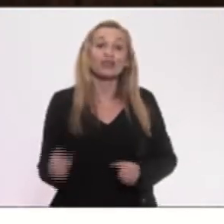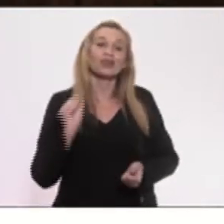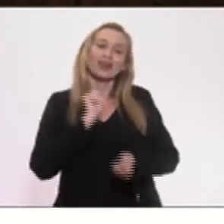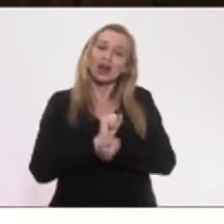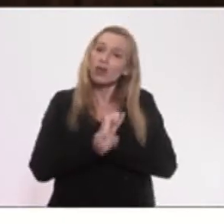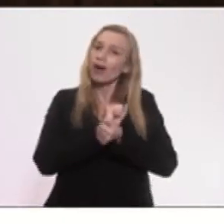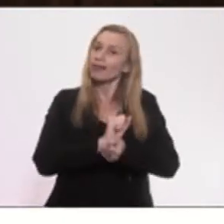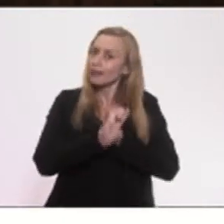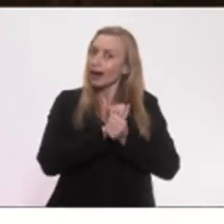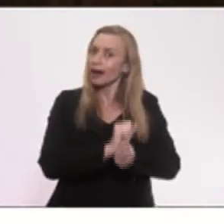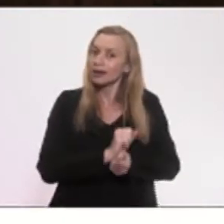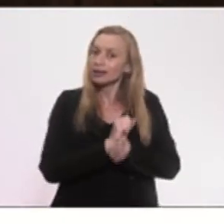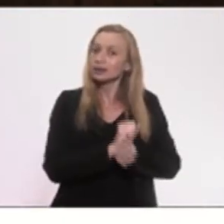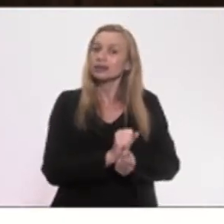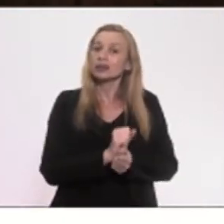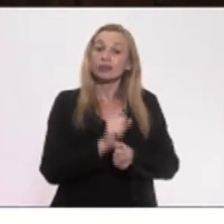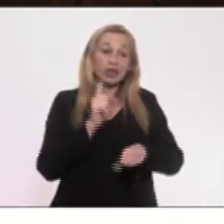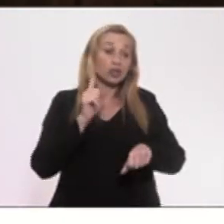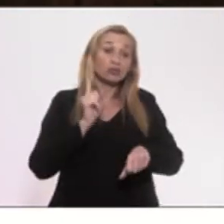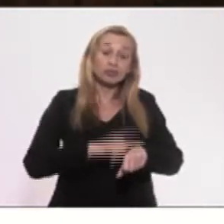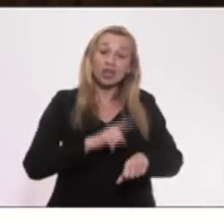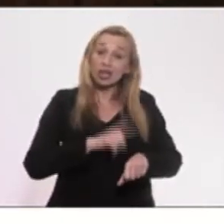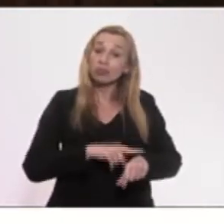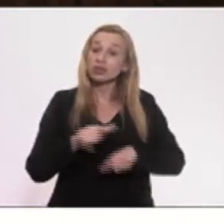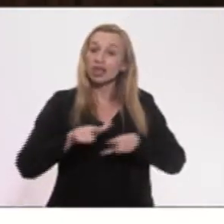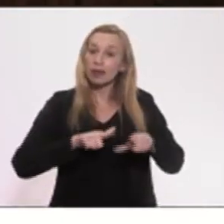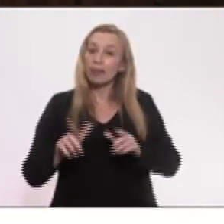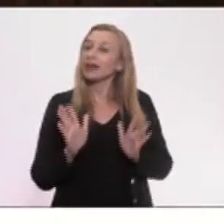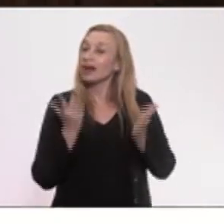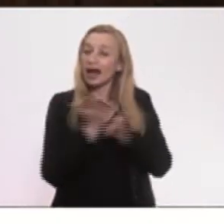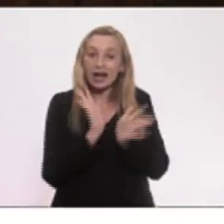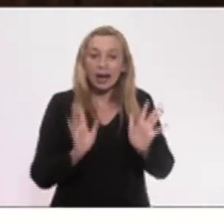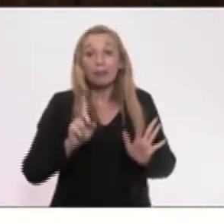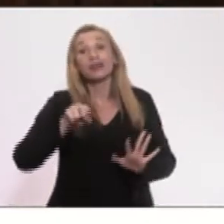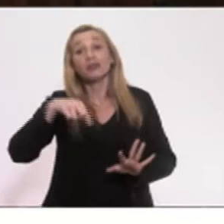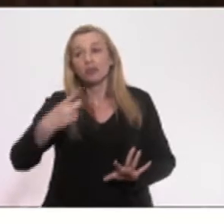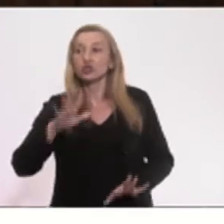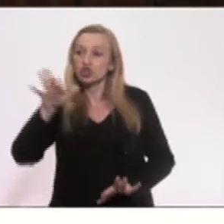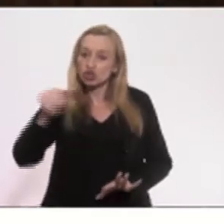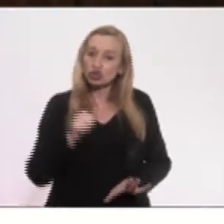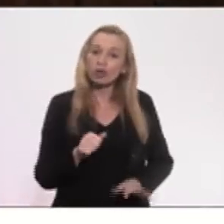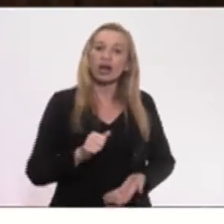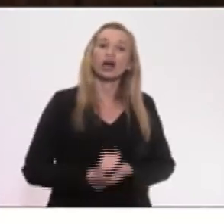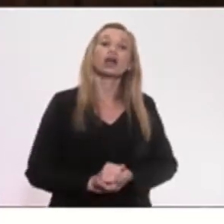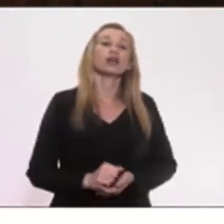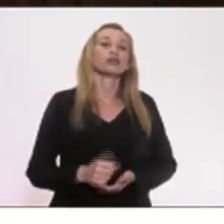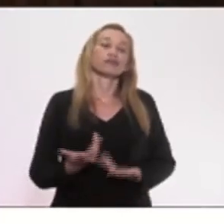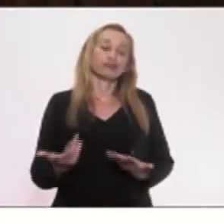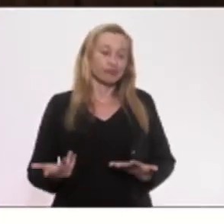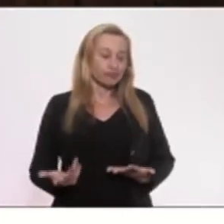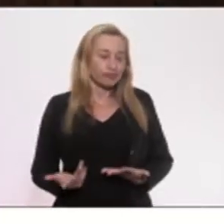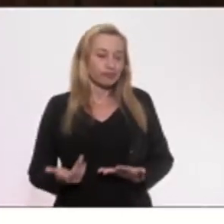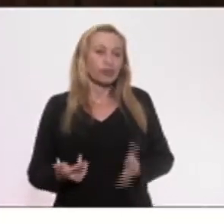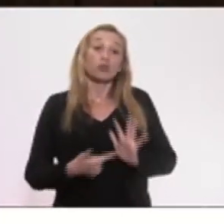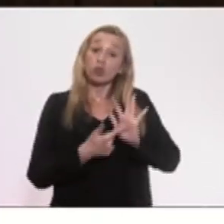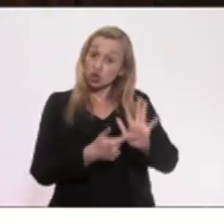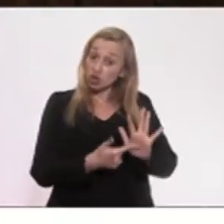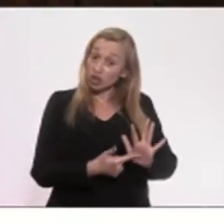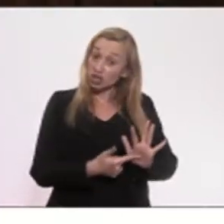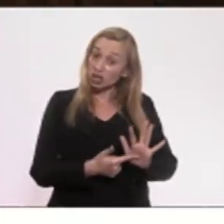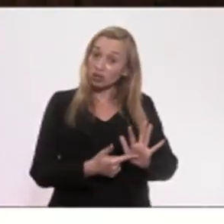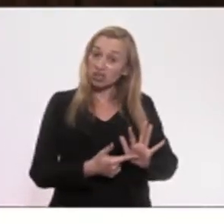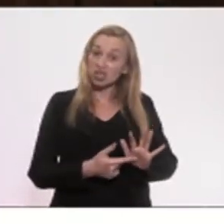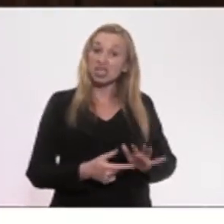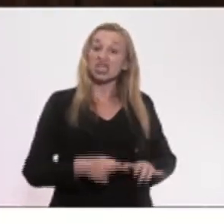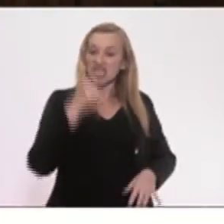que os mandatos sejam extintos para aí sim fazer a sua designação. Portanto, não é uma coincidência, é uma demonstração de